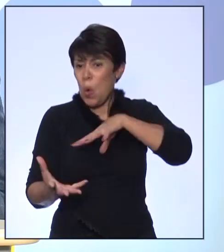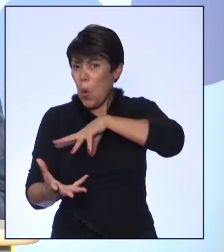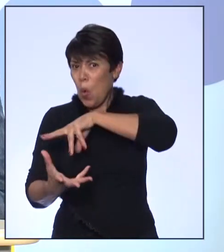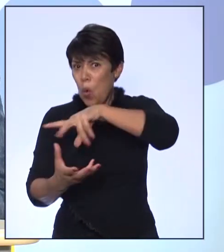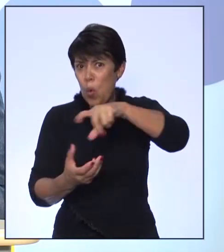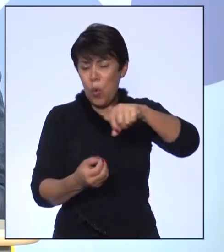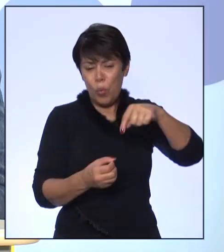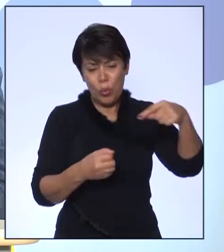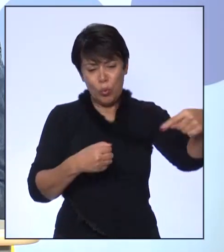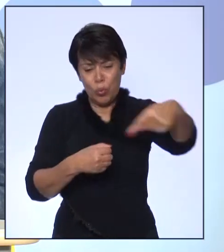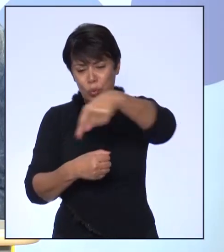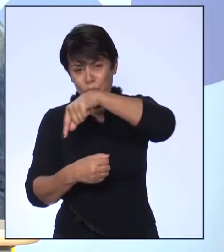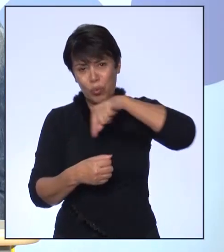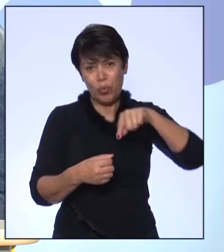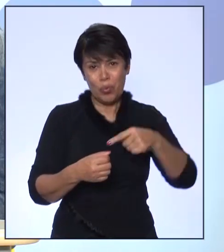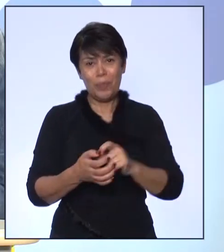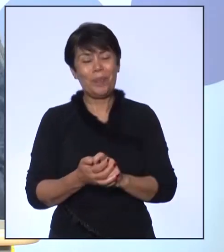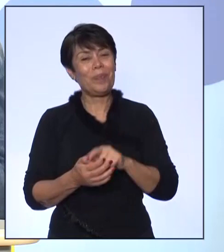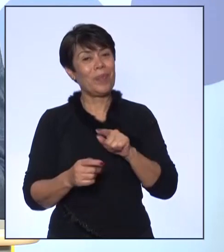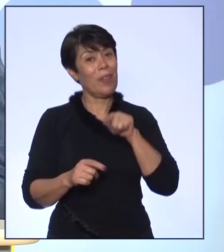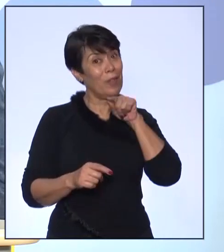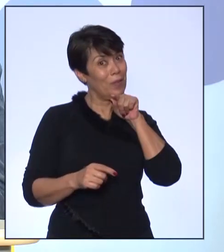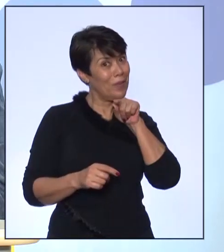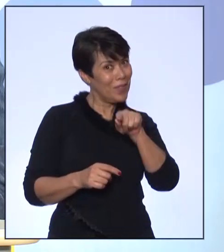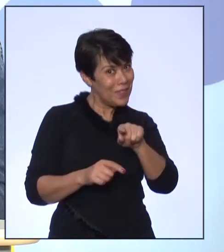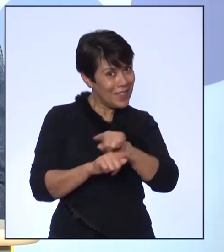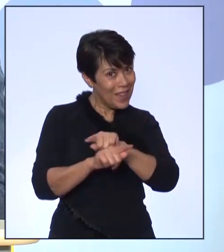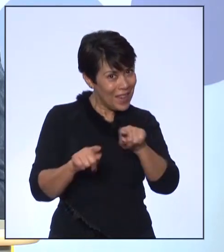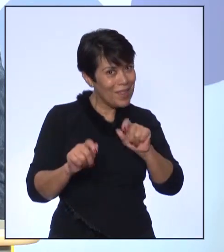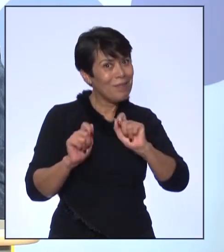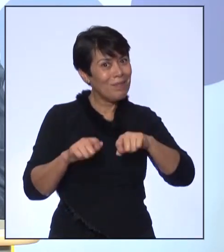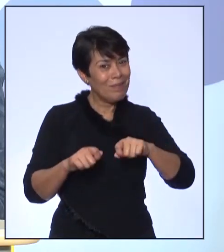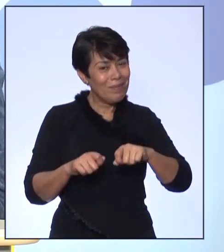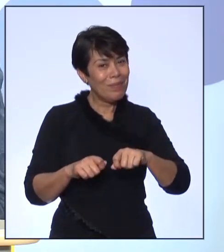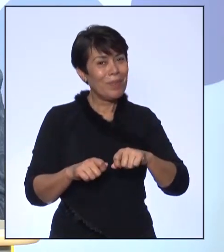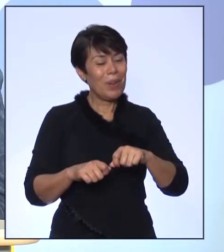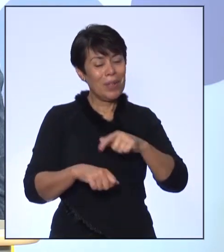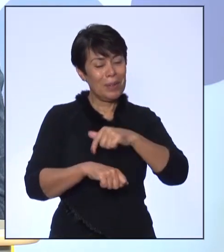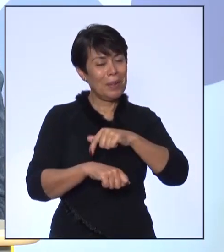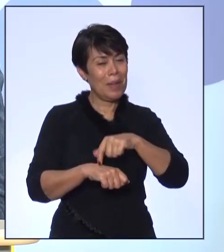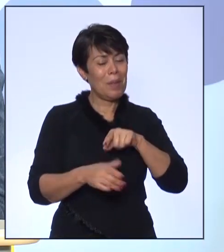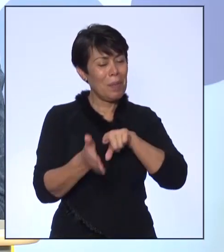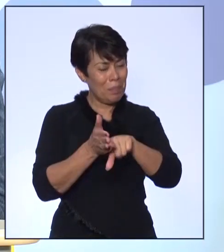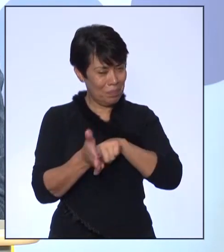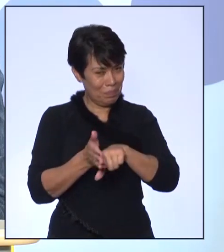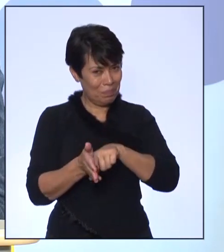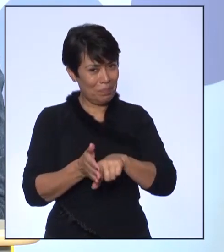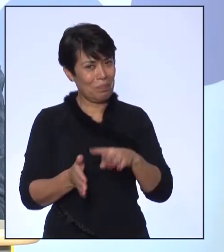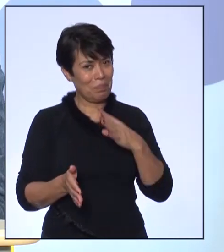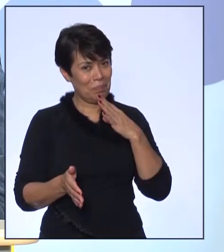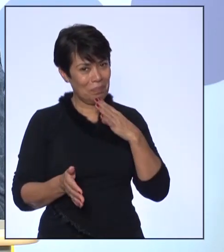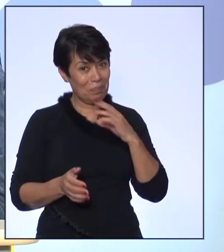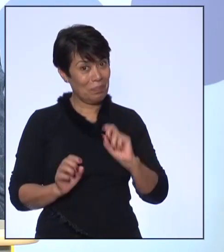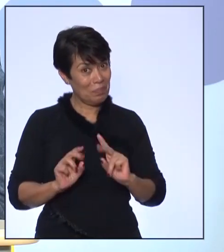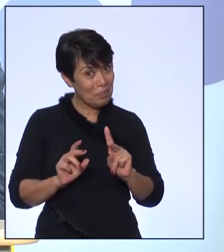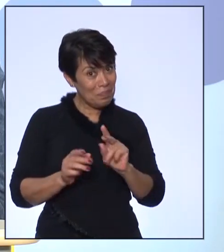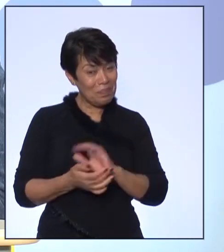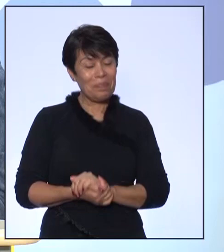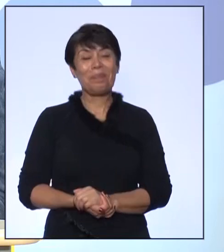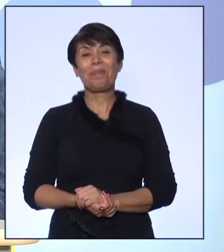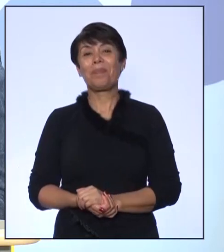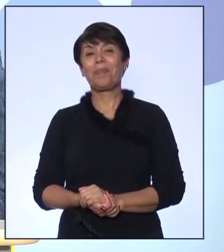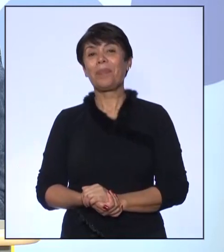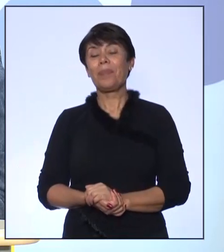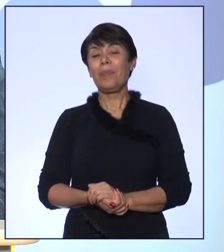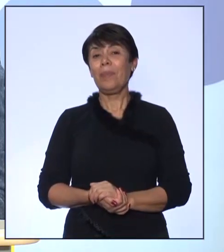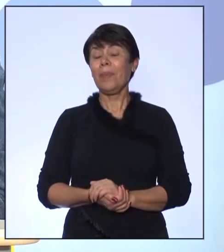mundo, tá? Então, é para vocês aí terem esse tempinho de pesquisar, tá bom? Olha só, isso